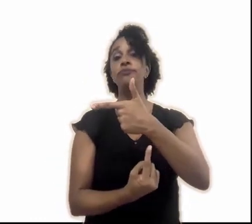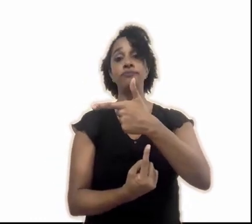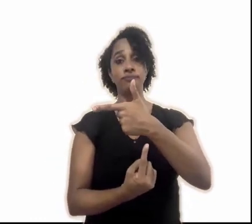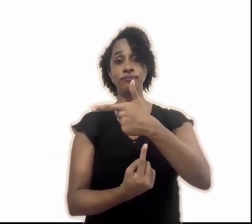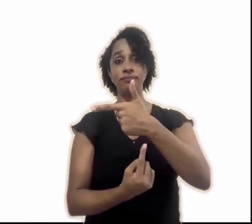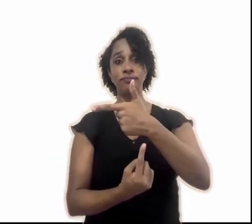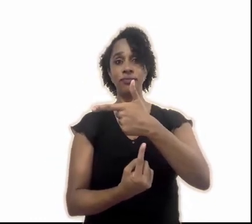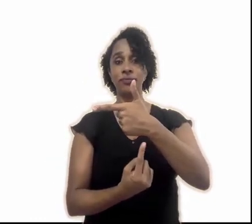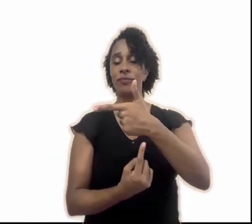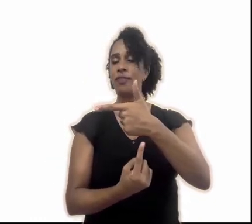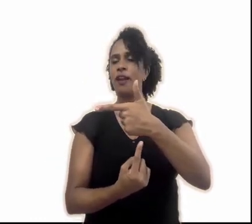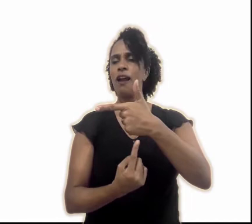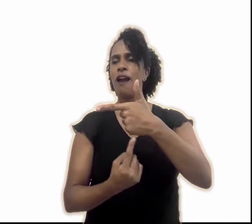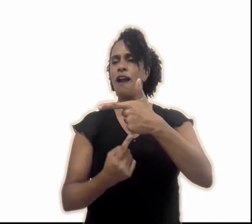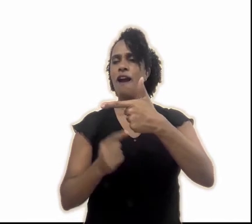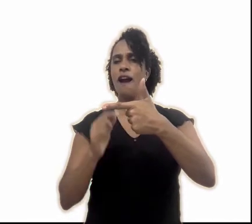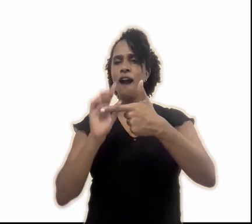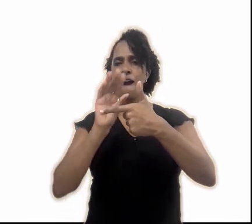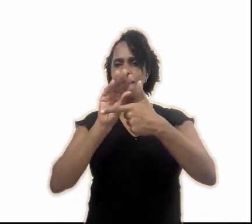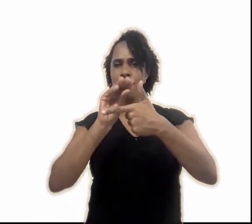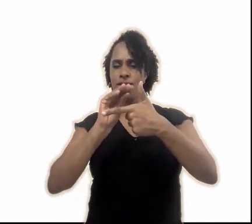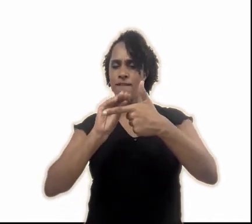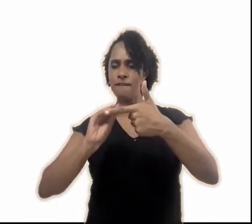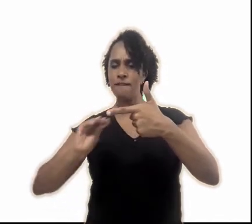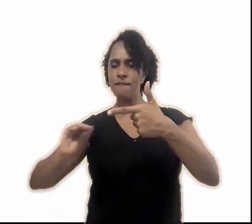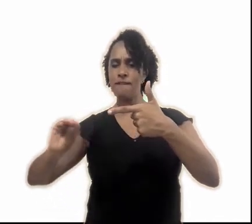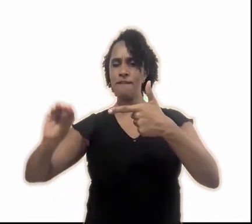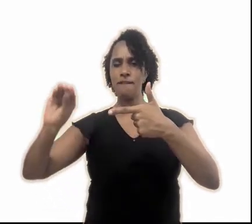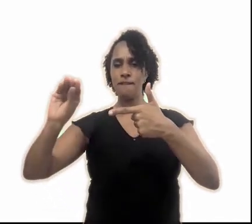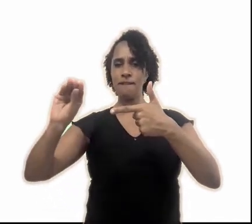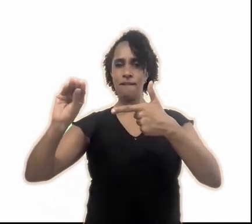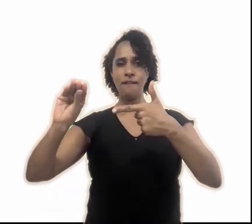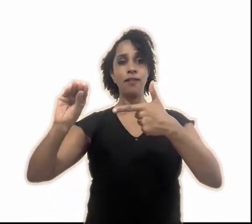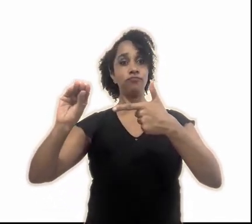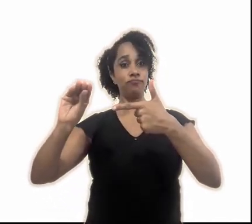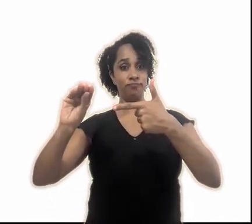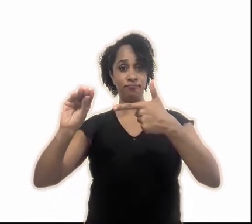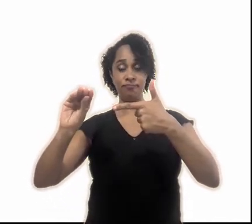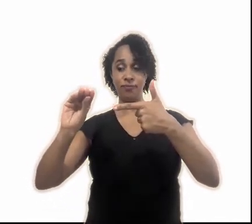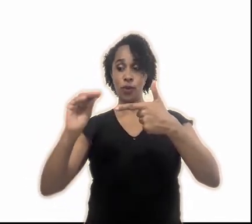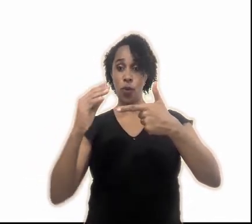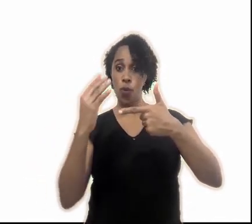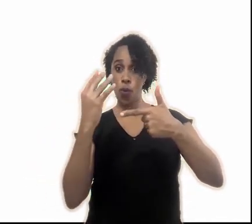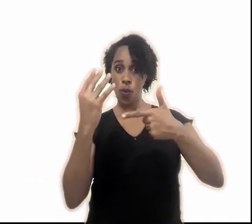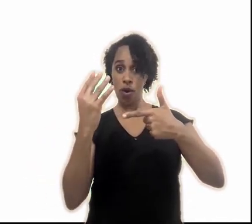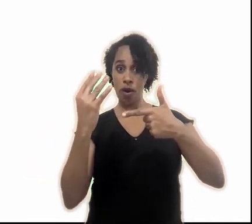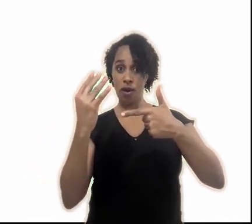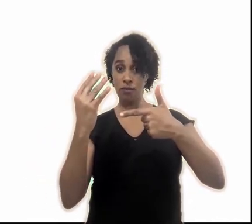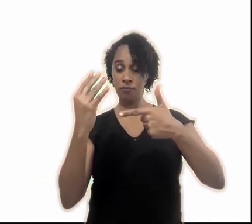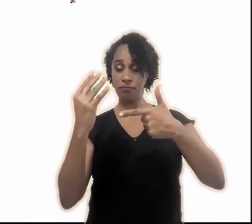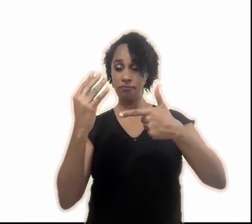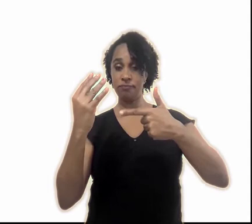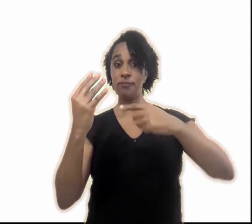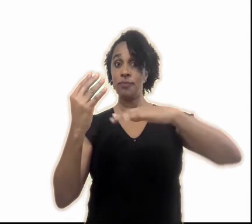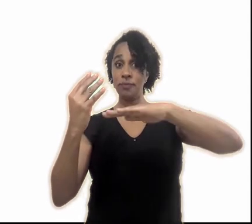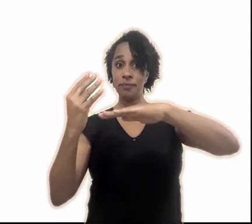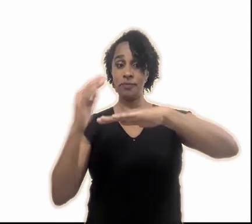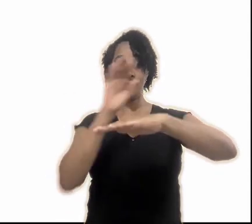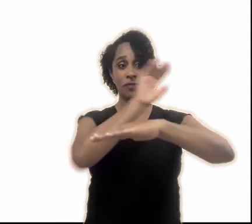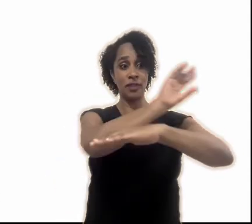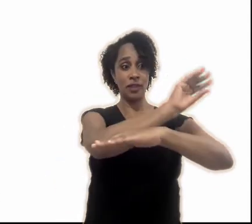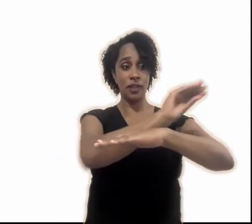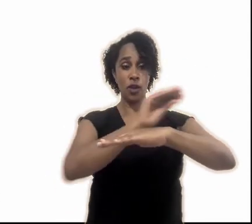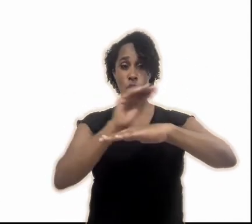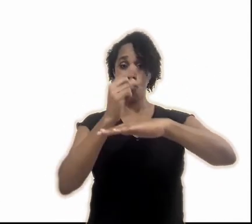quociente será a parte inteira do número misto, o 4, certo? O nosso resto 1 será o numerador da